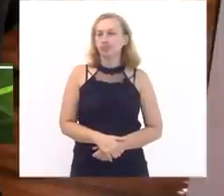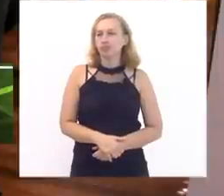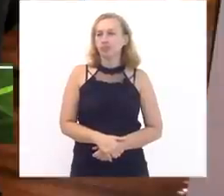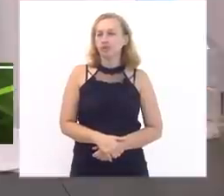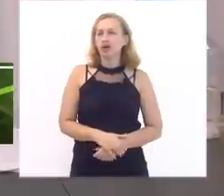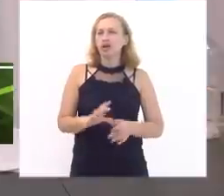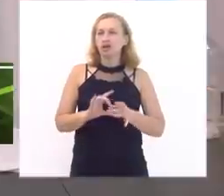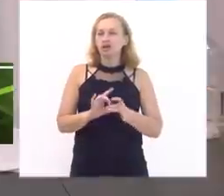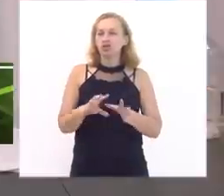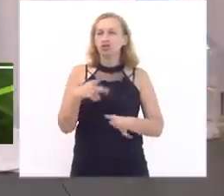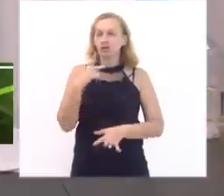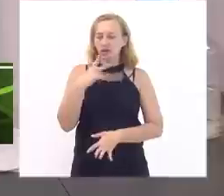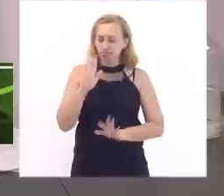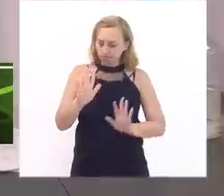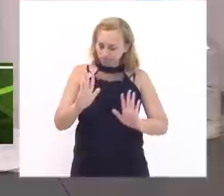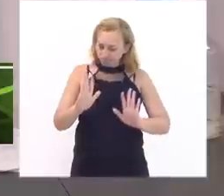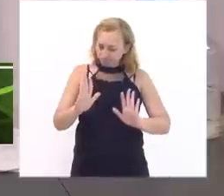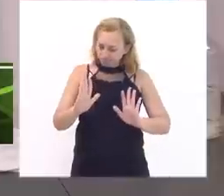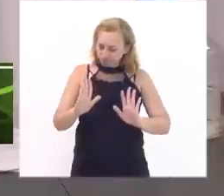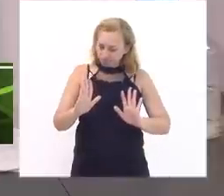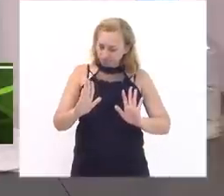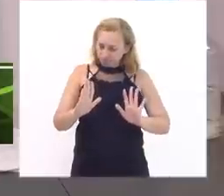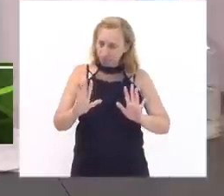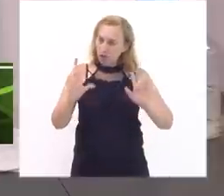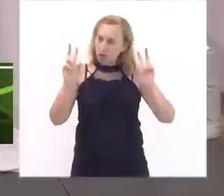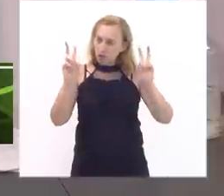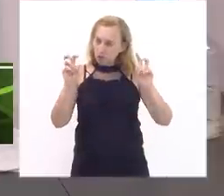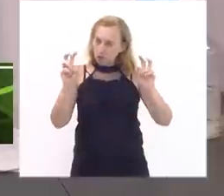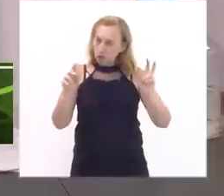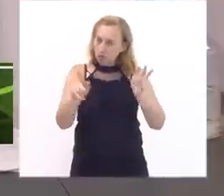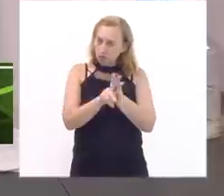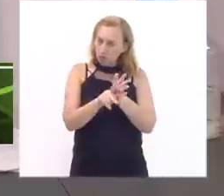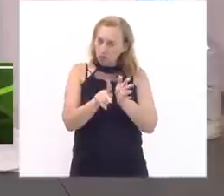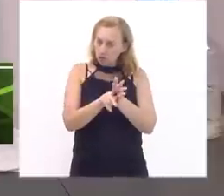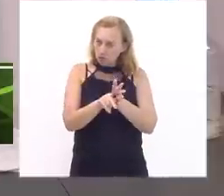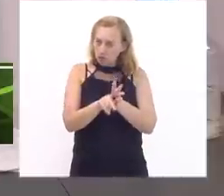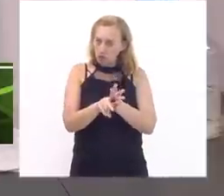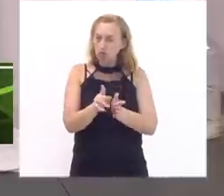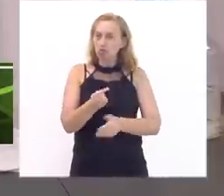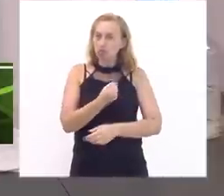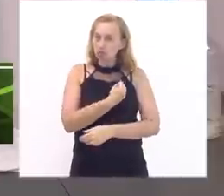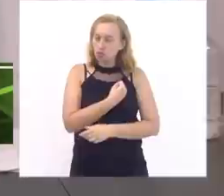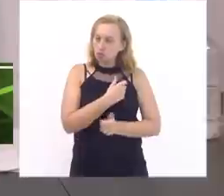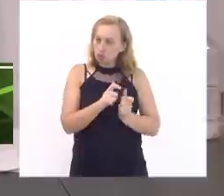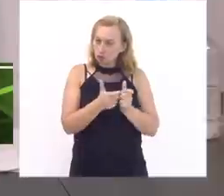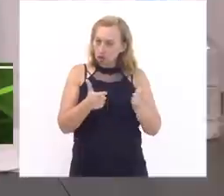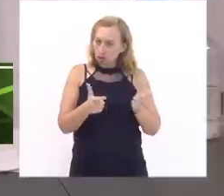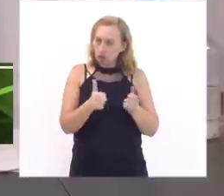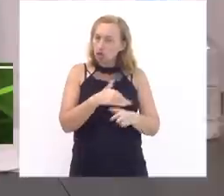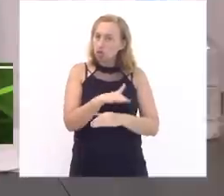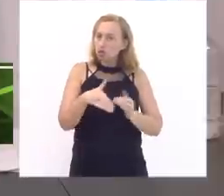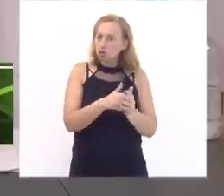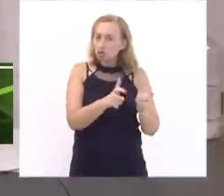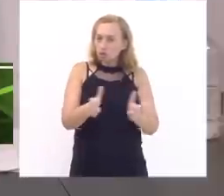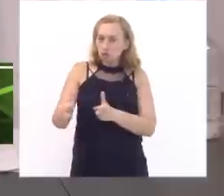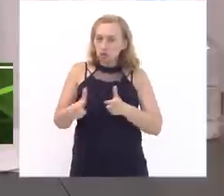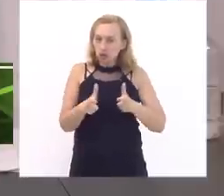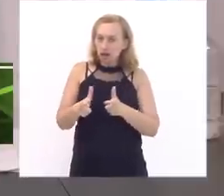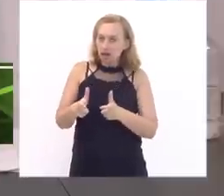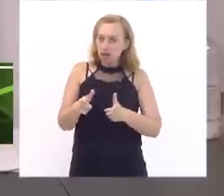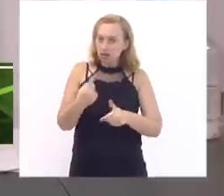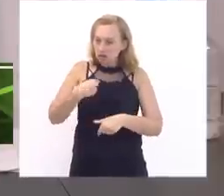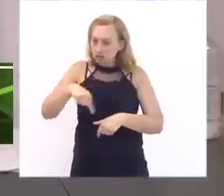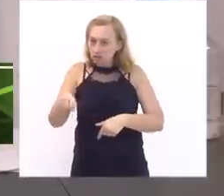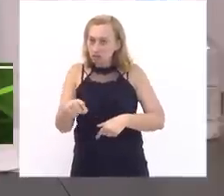Deixa eu dizer. Deixa eu fazer aqui só uma fala sobre esse projeto. É unanimidade, todos os lugares que a gente anda,